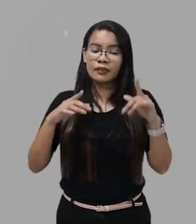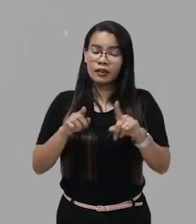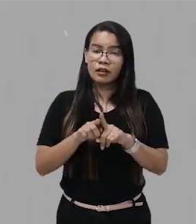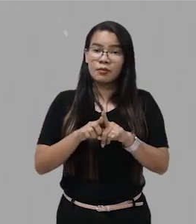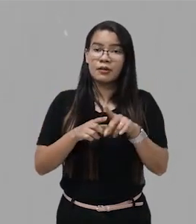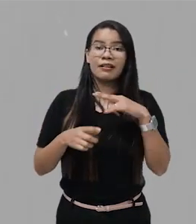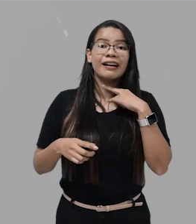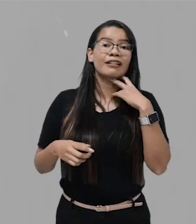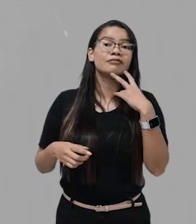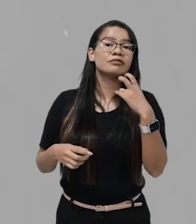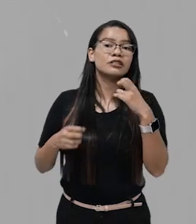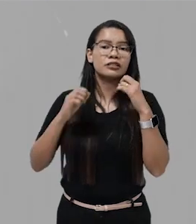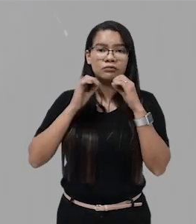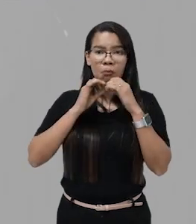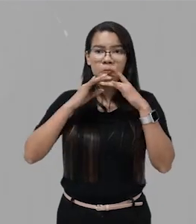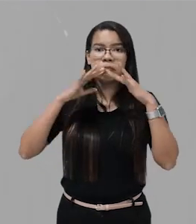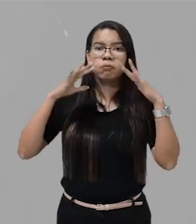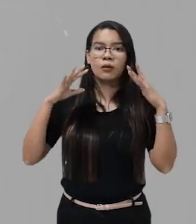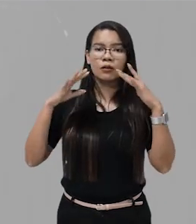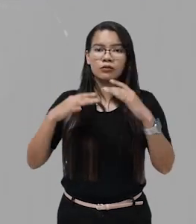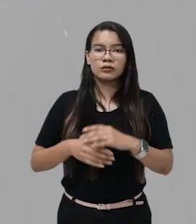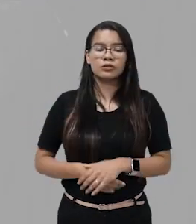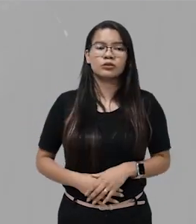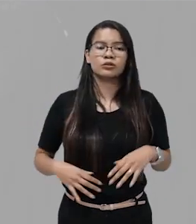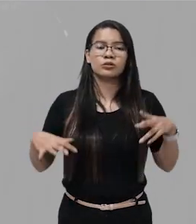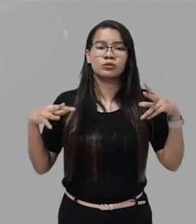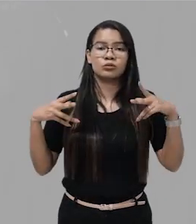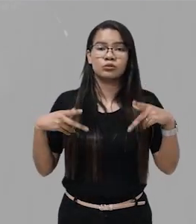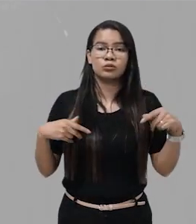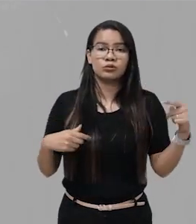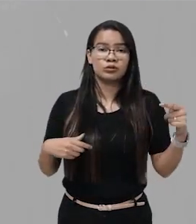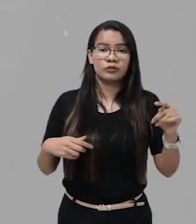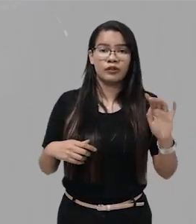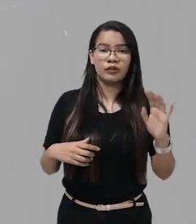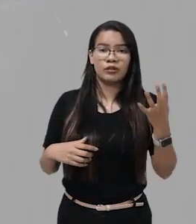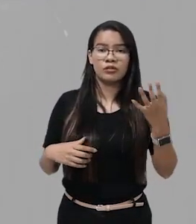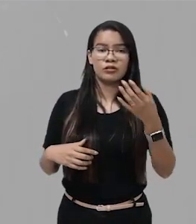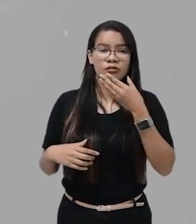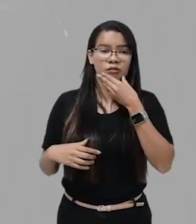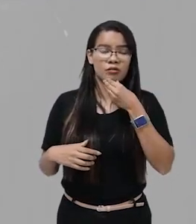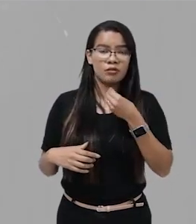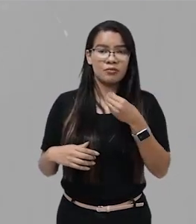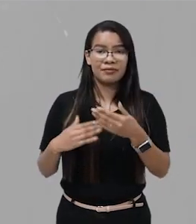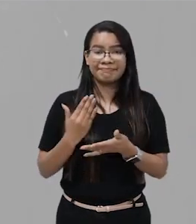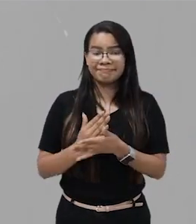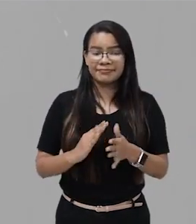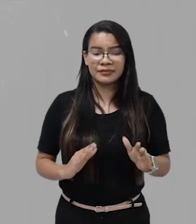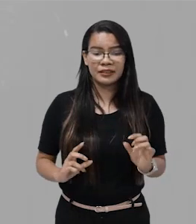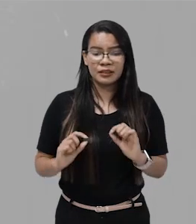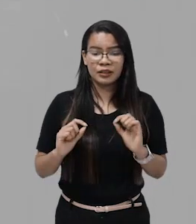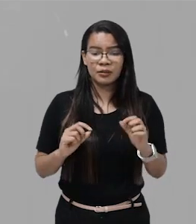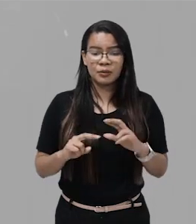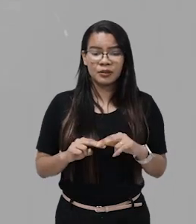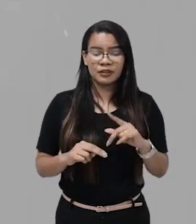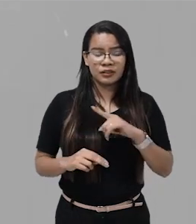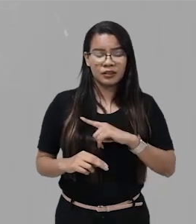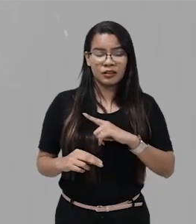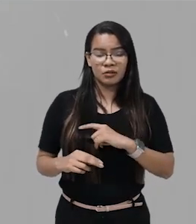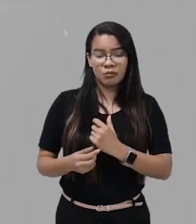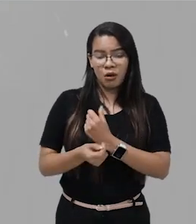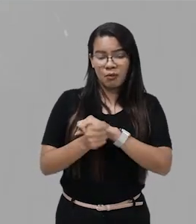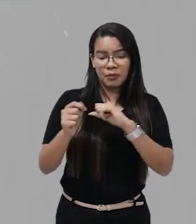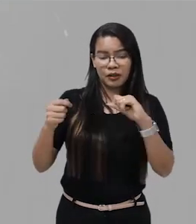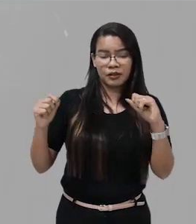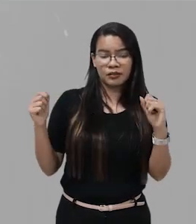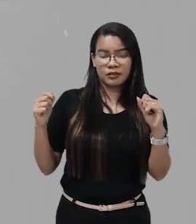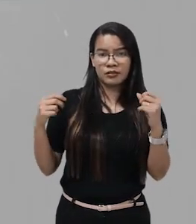Engrossamento da voz. Tudo isso vai ocasionando. Os homens, eles acabam que por ter um aumento